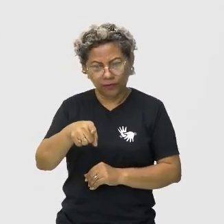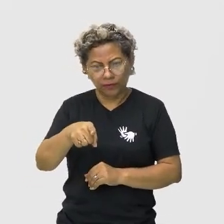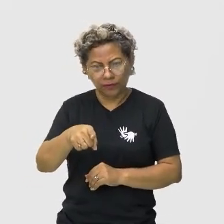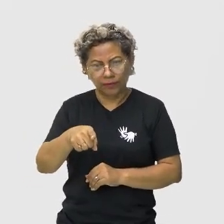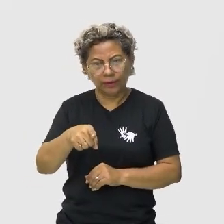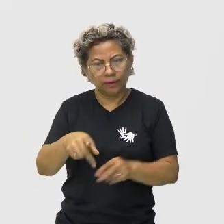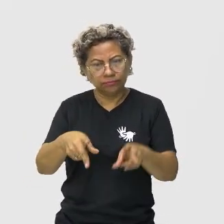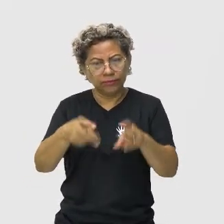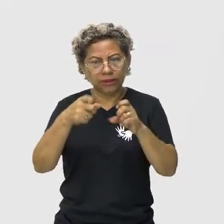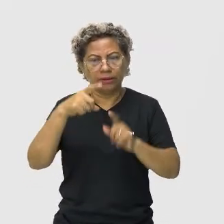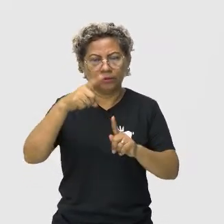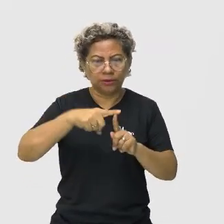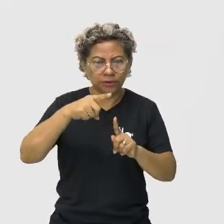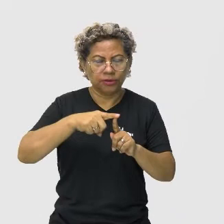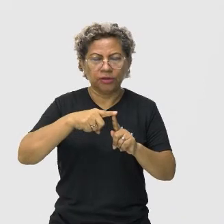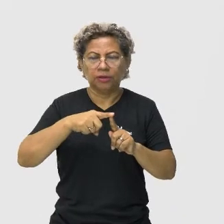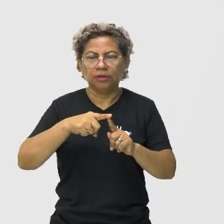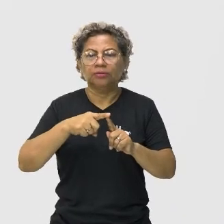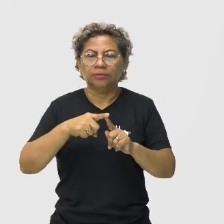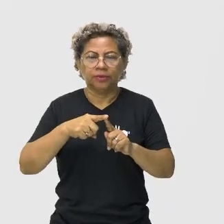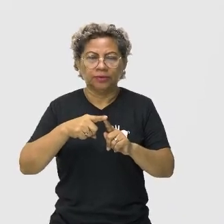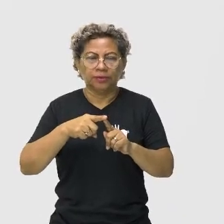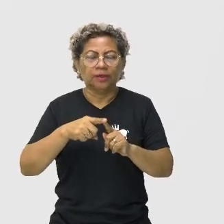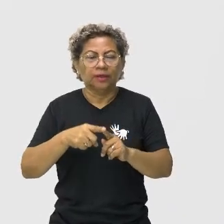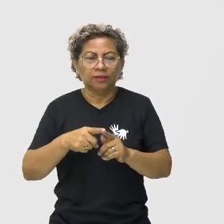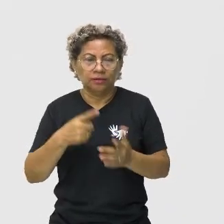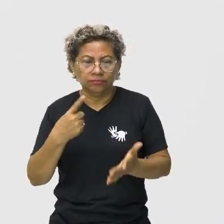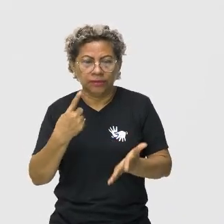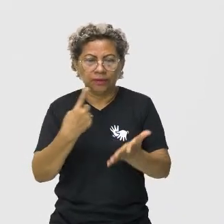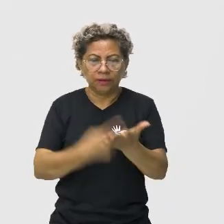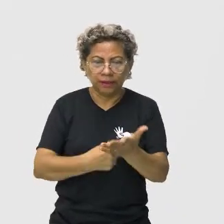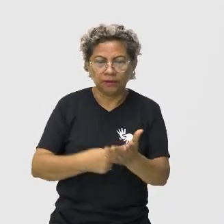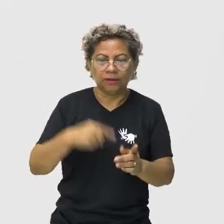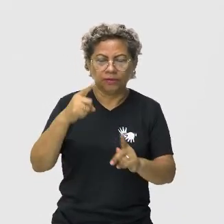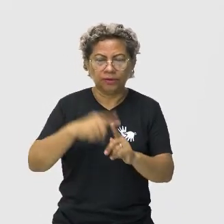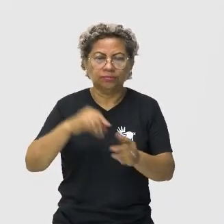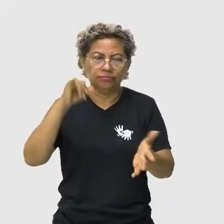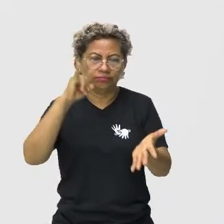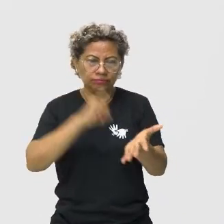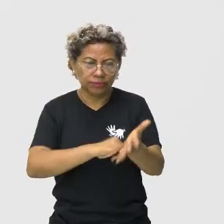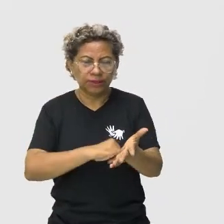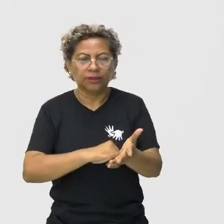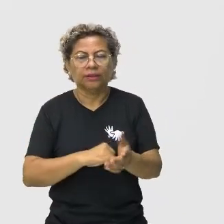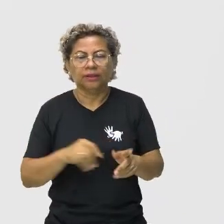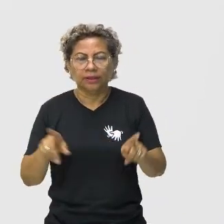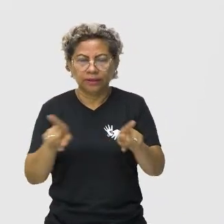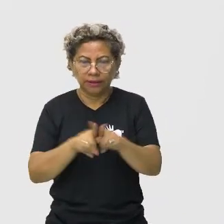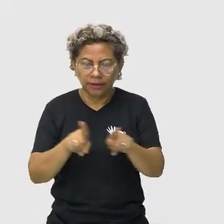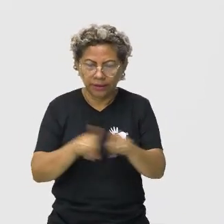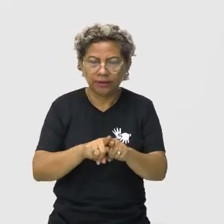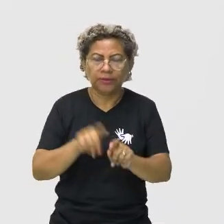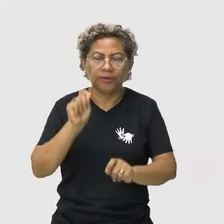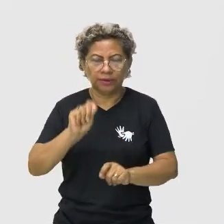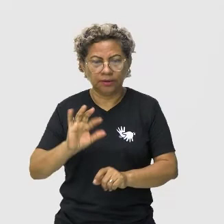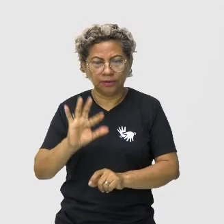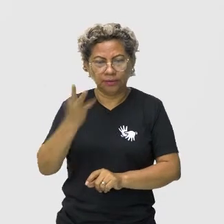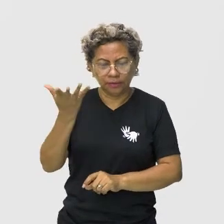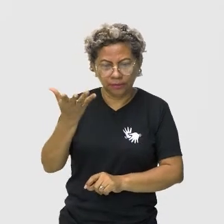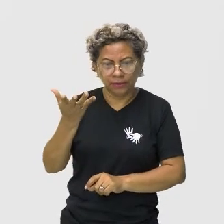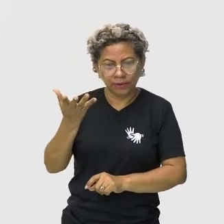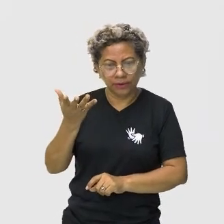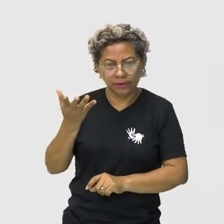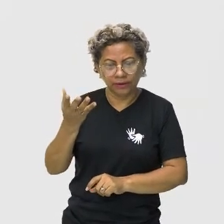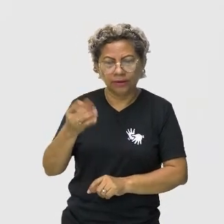apresenta, ao mesmo tempo, a eliminação de taxas alfandegárias, a regulamentação para importações, a